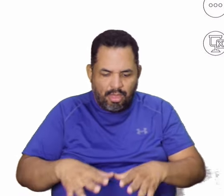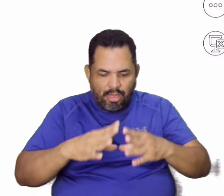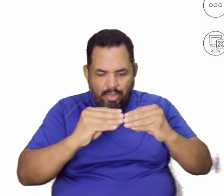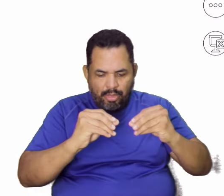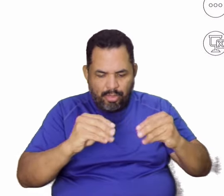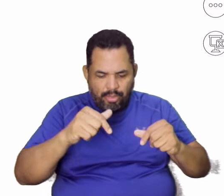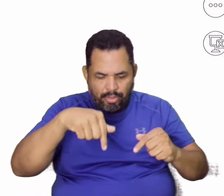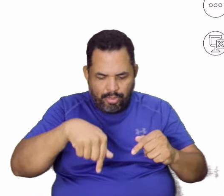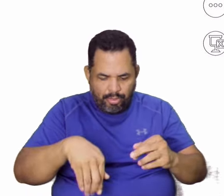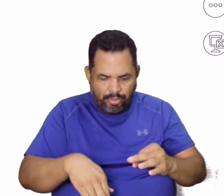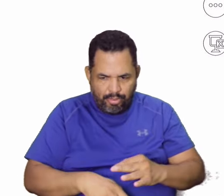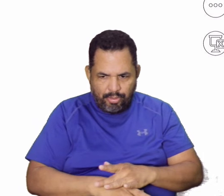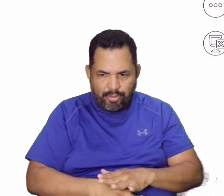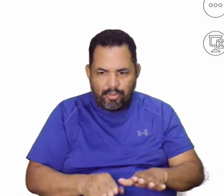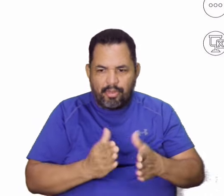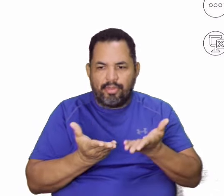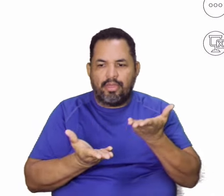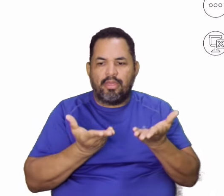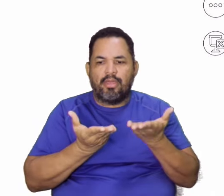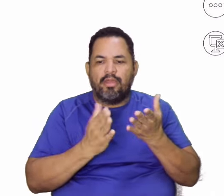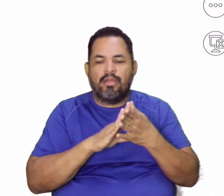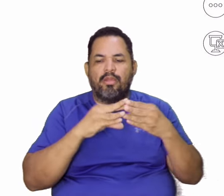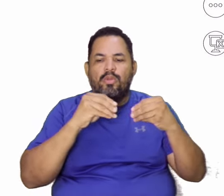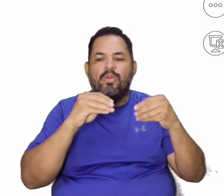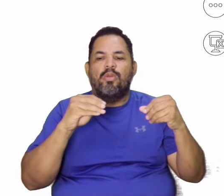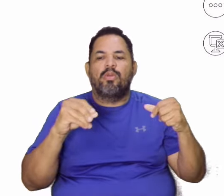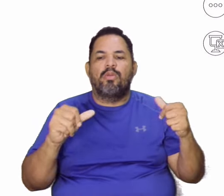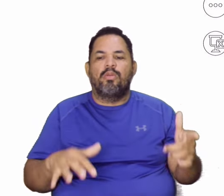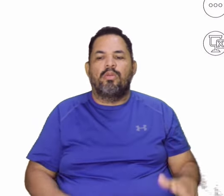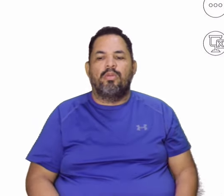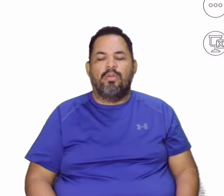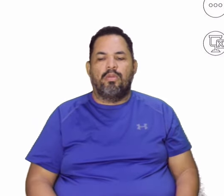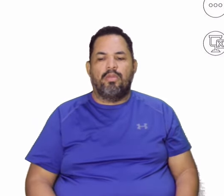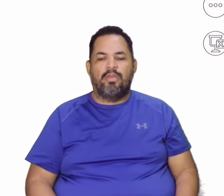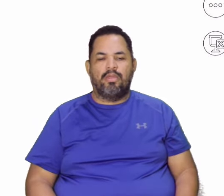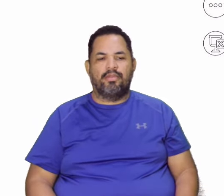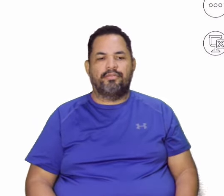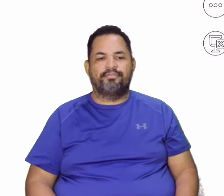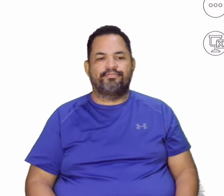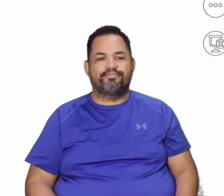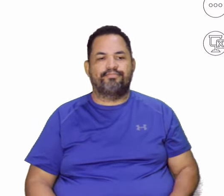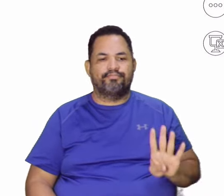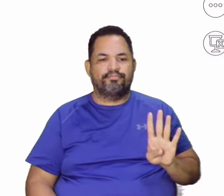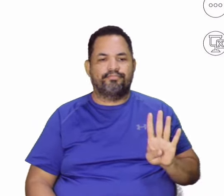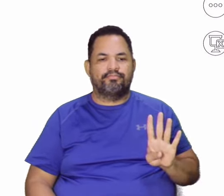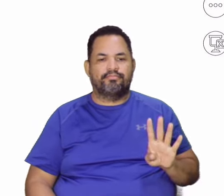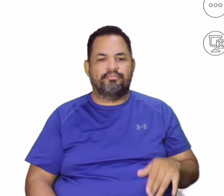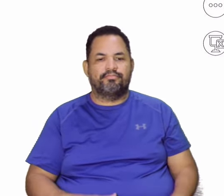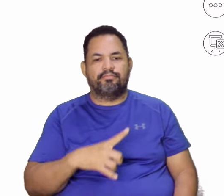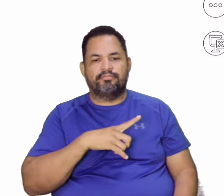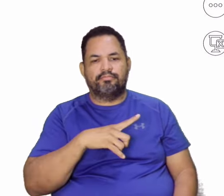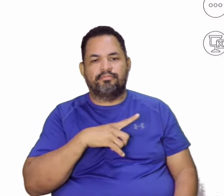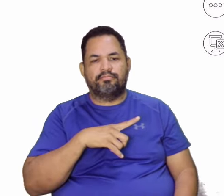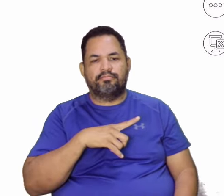trazendo o equilíbrio aí desse solo ok muito bem letra B presença de parques